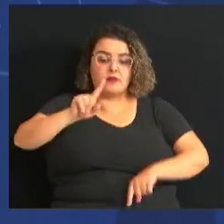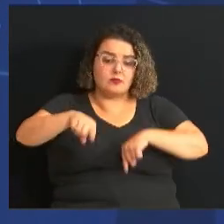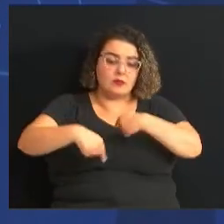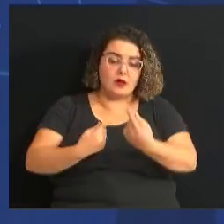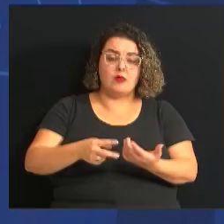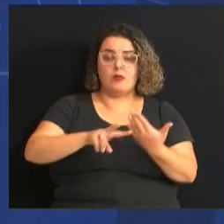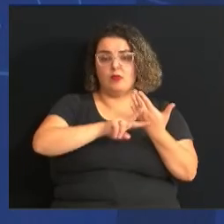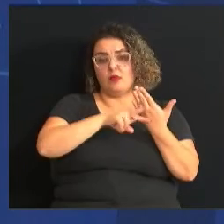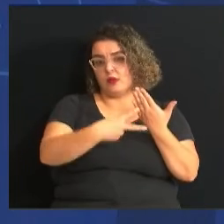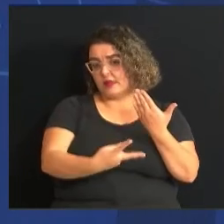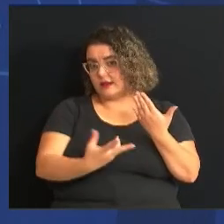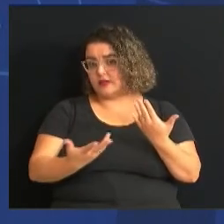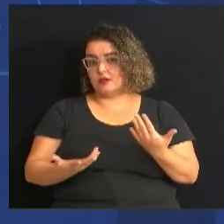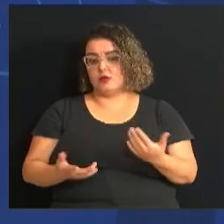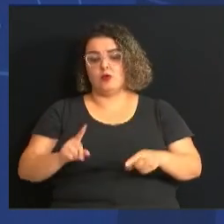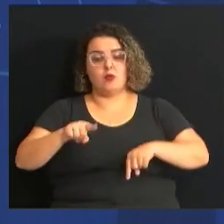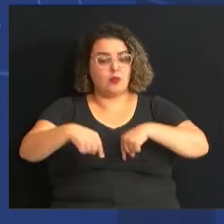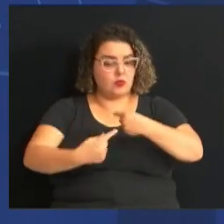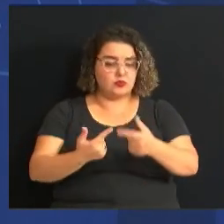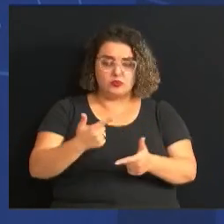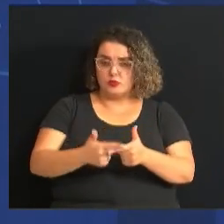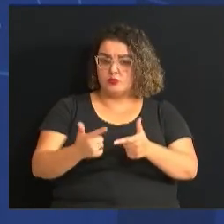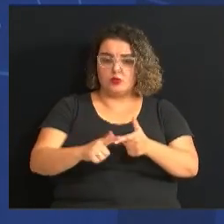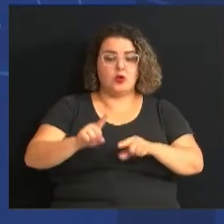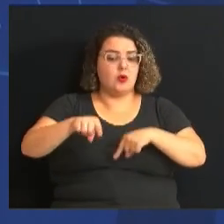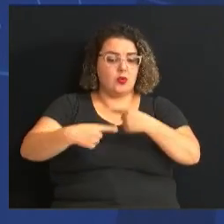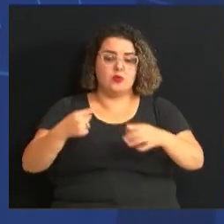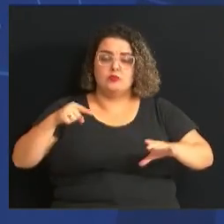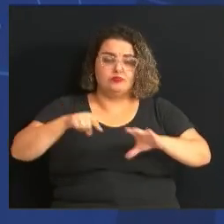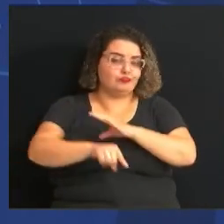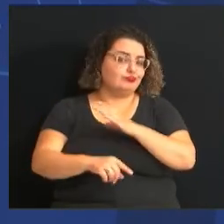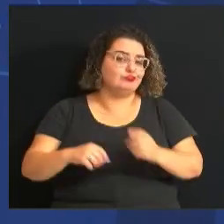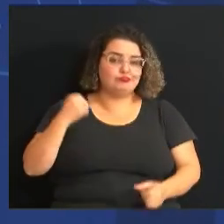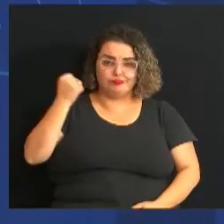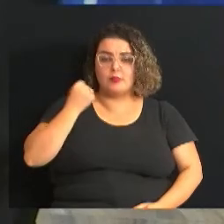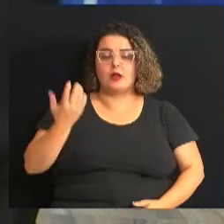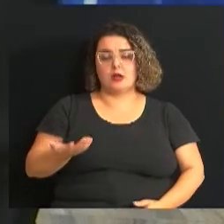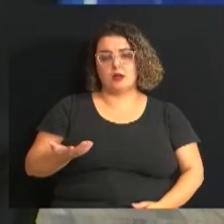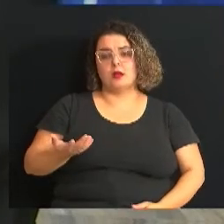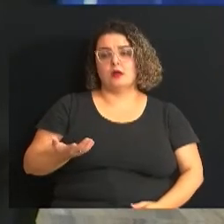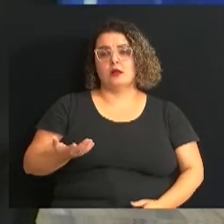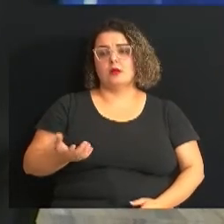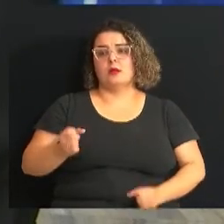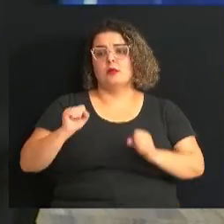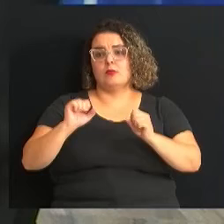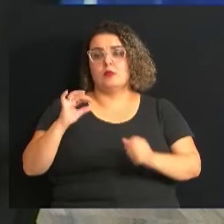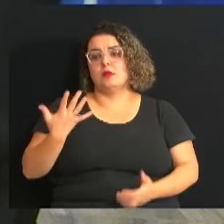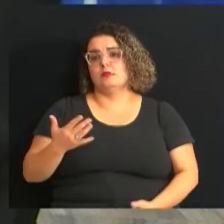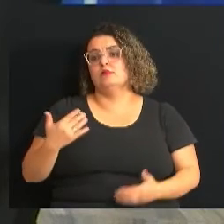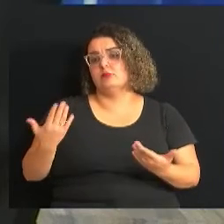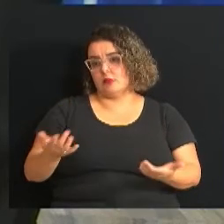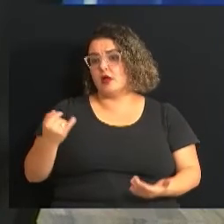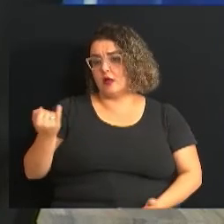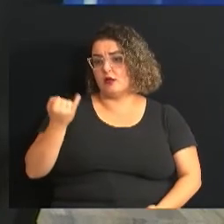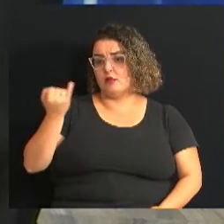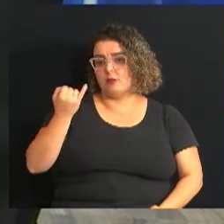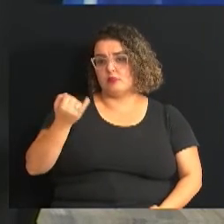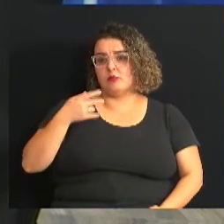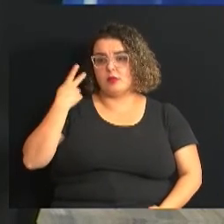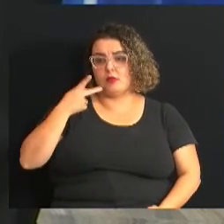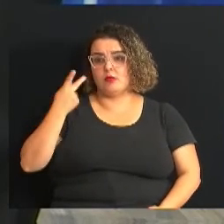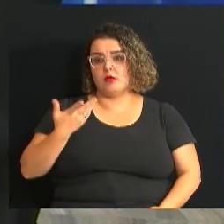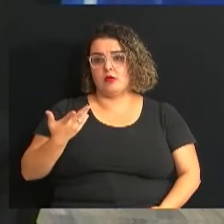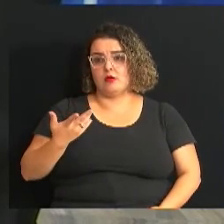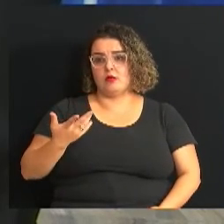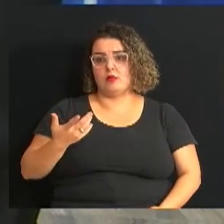Outras situações, outros problemas, outros agravantes que podem acabar ocorrendo. Então é importante, o vereador ele tem que ser um